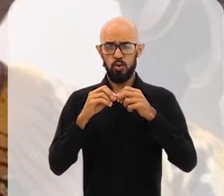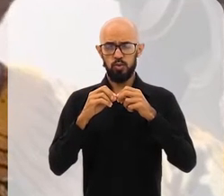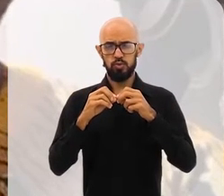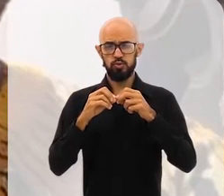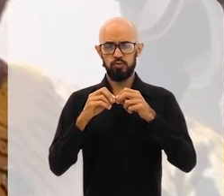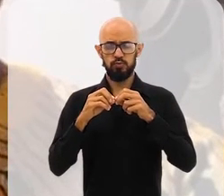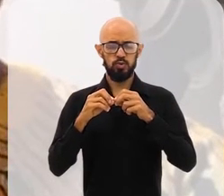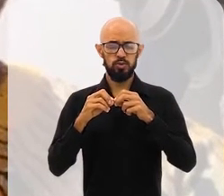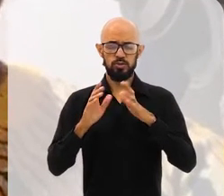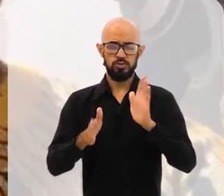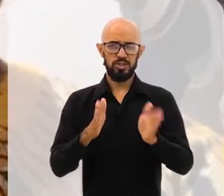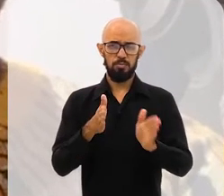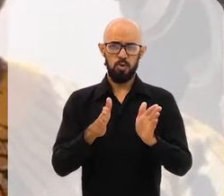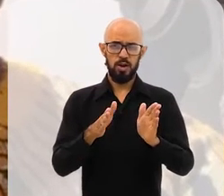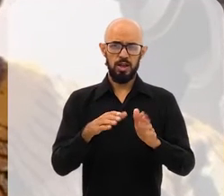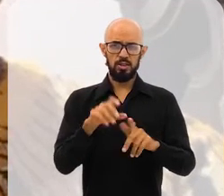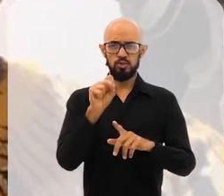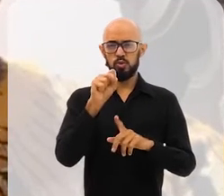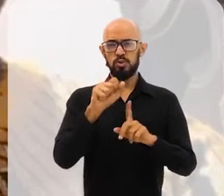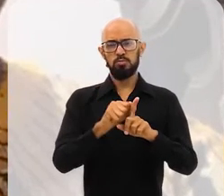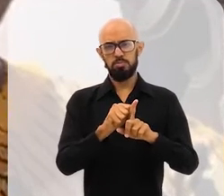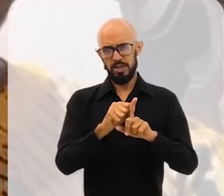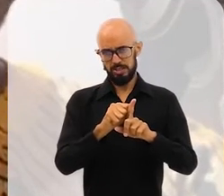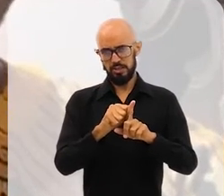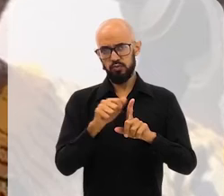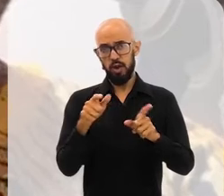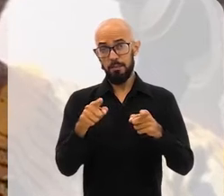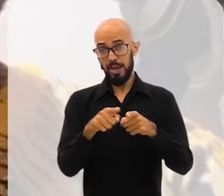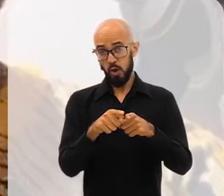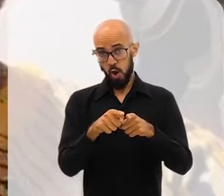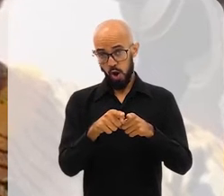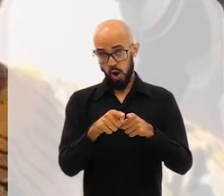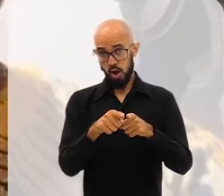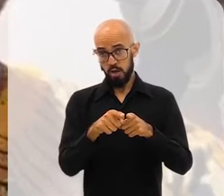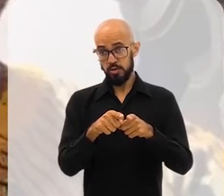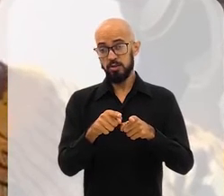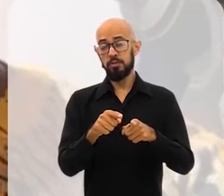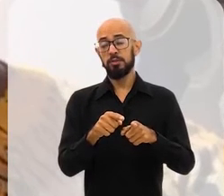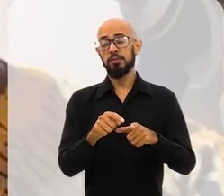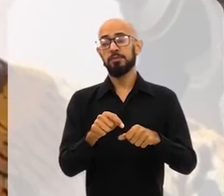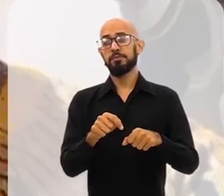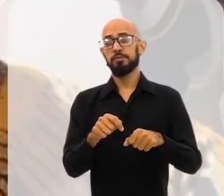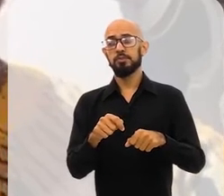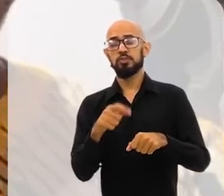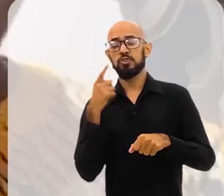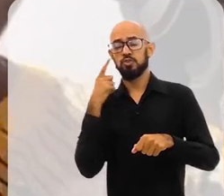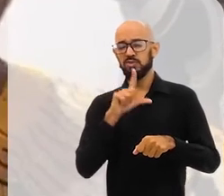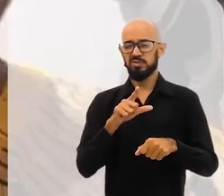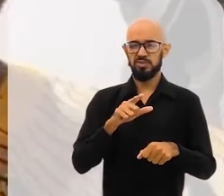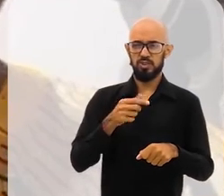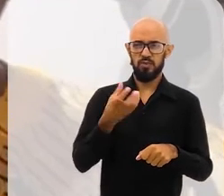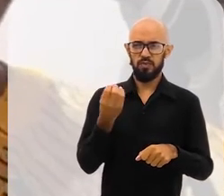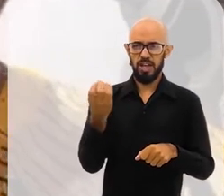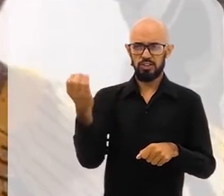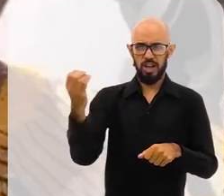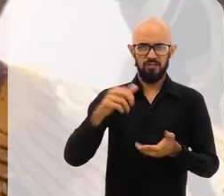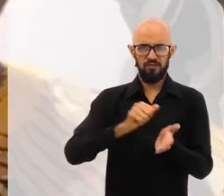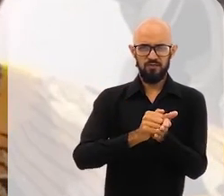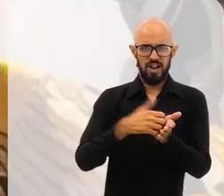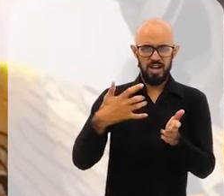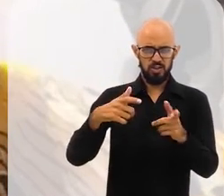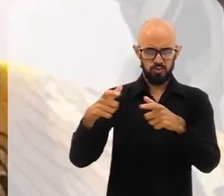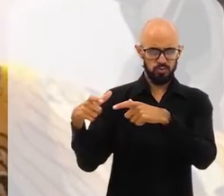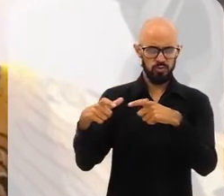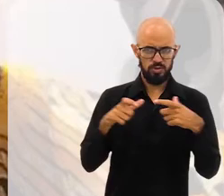eles de temporadas a menor Temporada era de oito meses que a gente conseguiu fazer cordão vários lugares